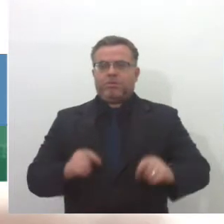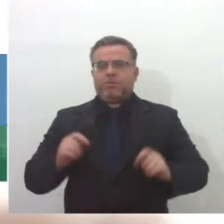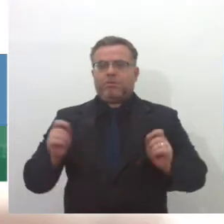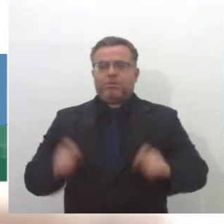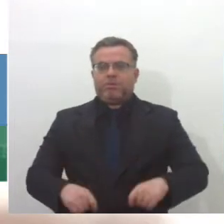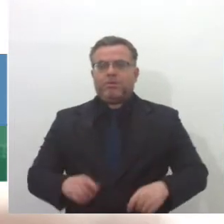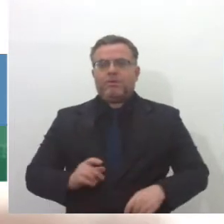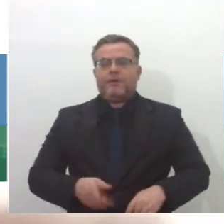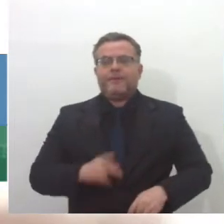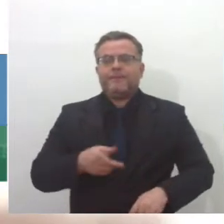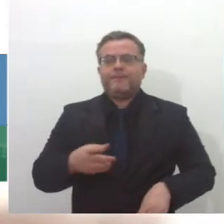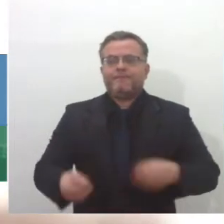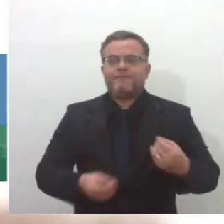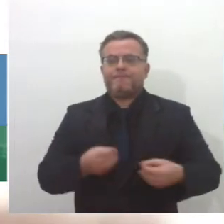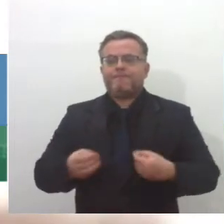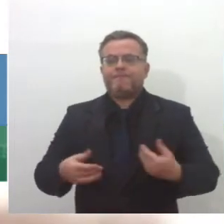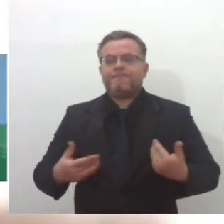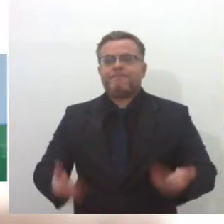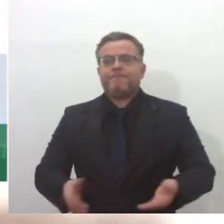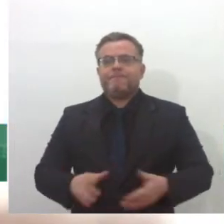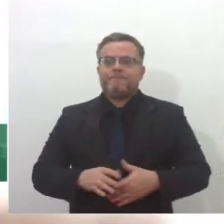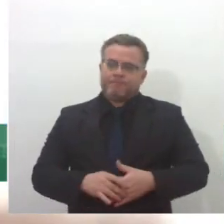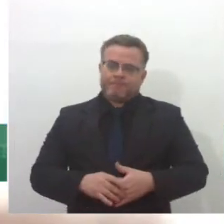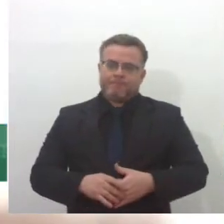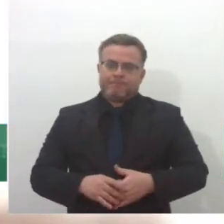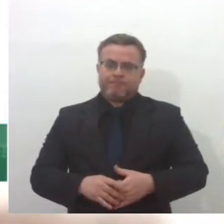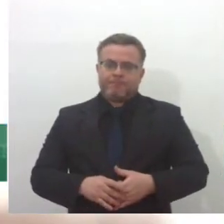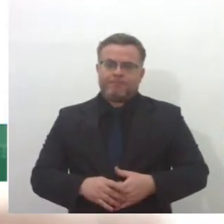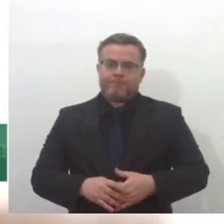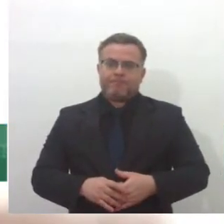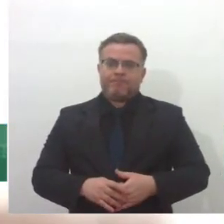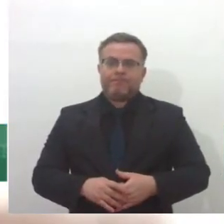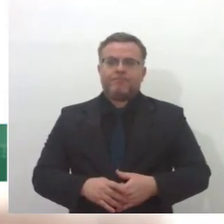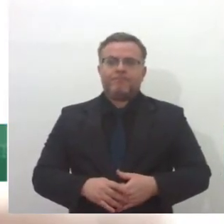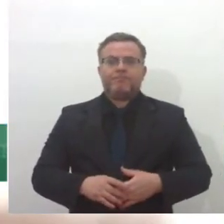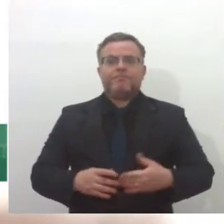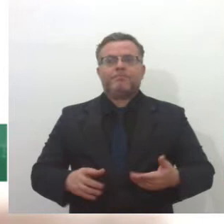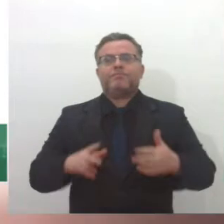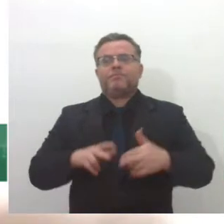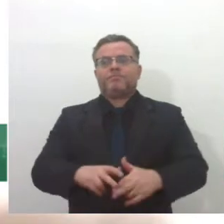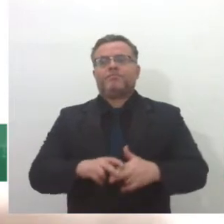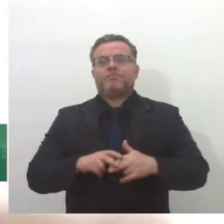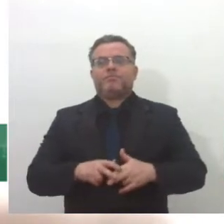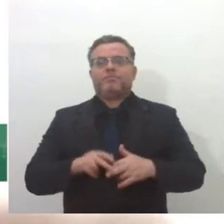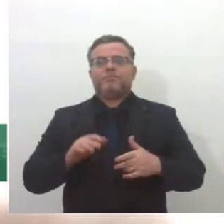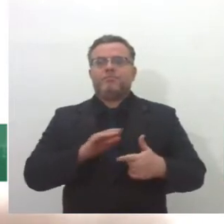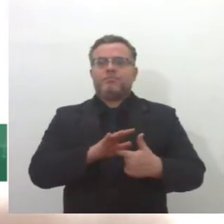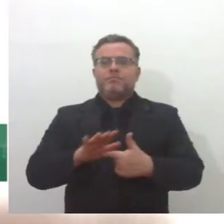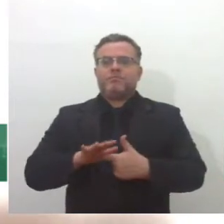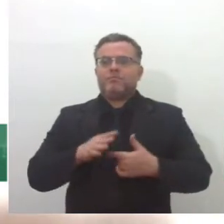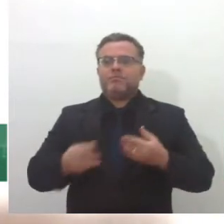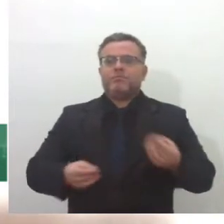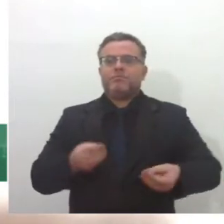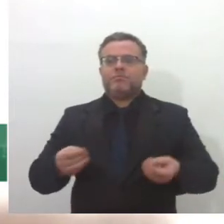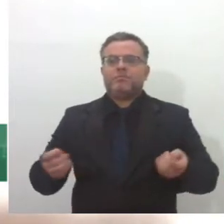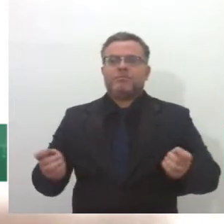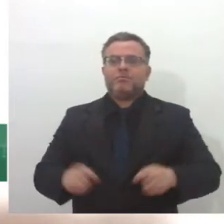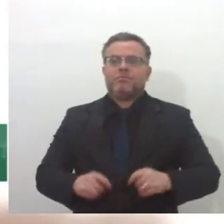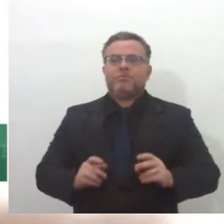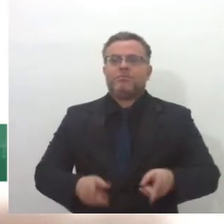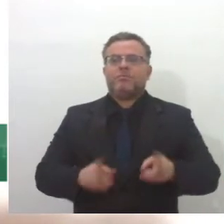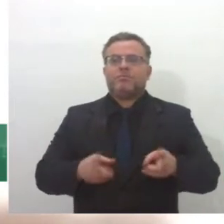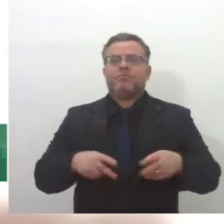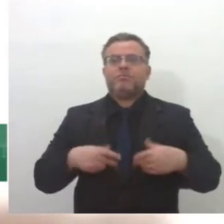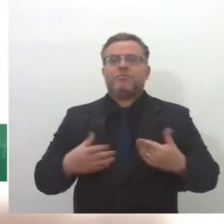pagou, quem é o contribuinte de fato, é o consumidor final. Então, Mateus, quem tem direito a essa restituição é o